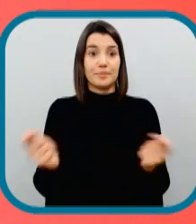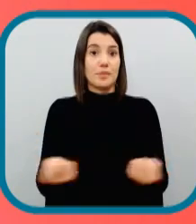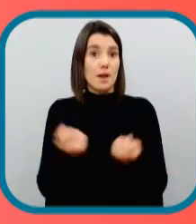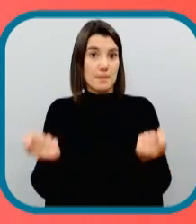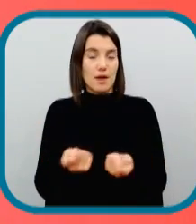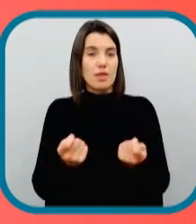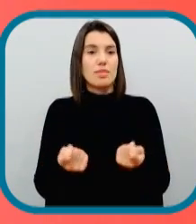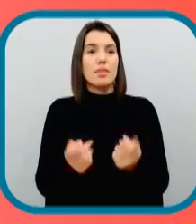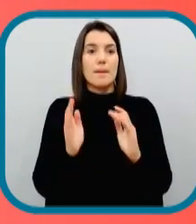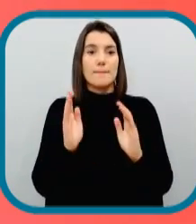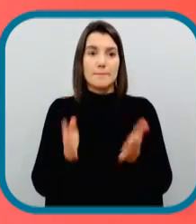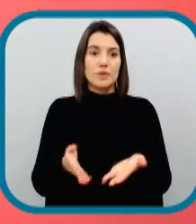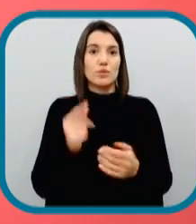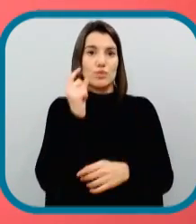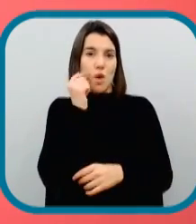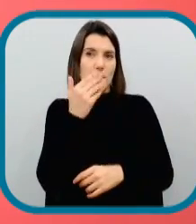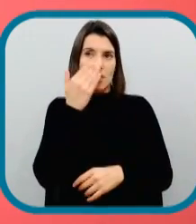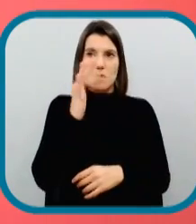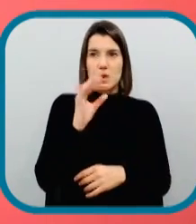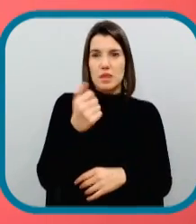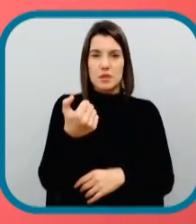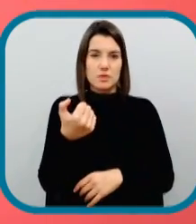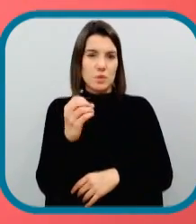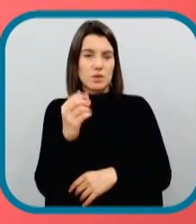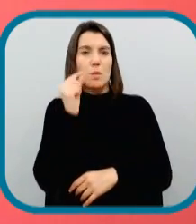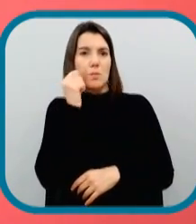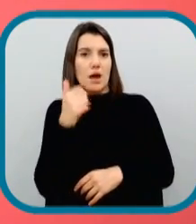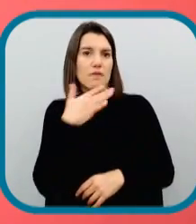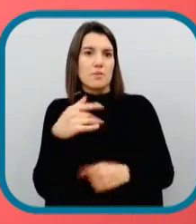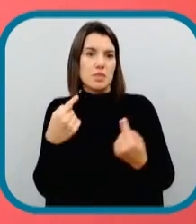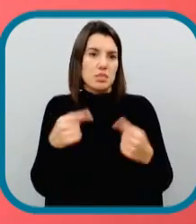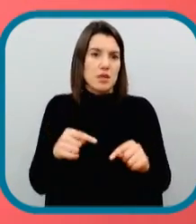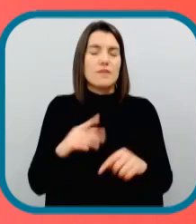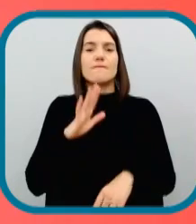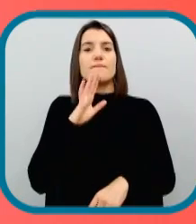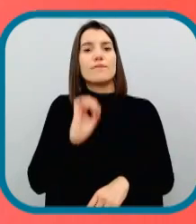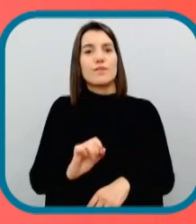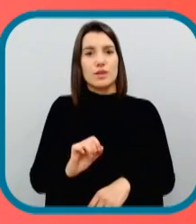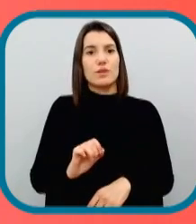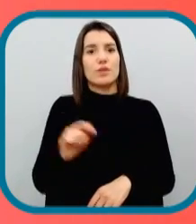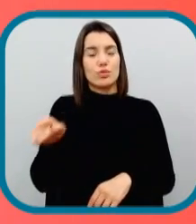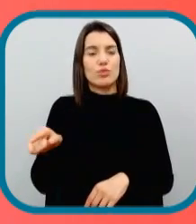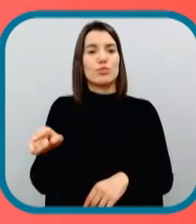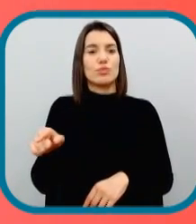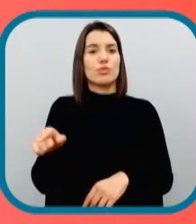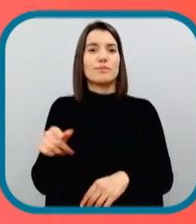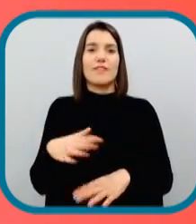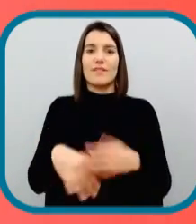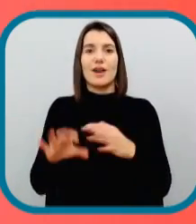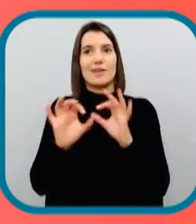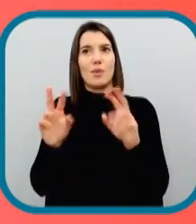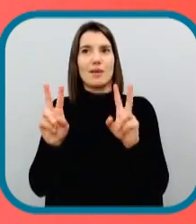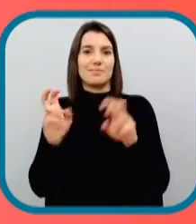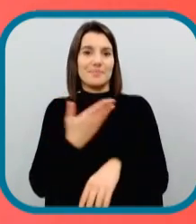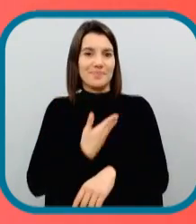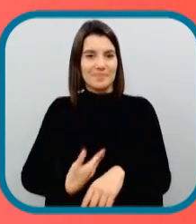Fazer uma campanha onde tivéssemos um homem de 40, 50 anos, pai de família, em que o filho faz as coisas à